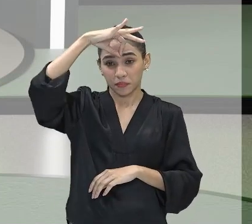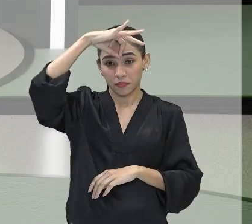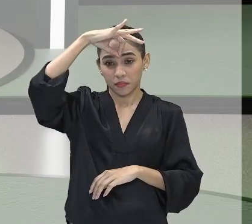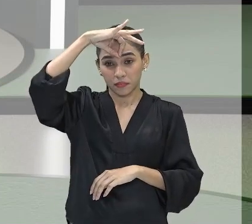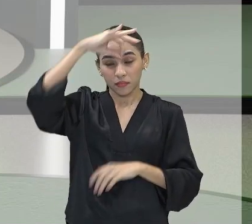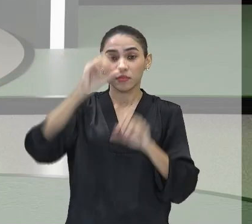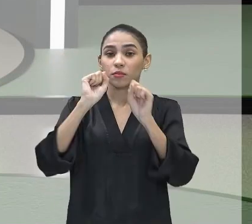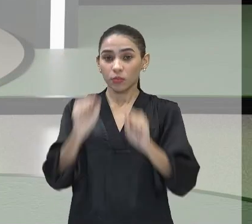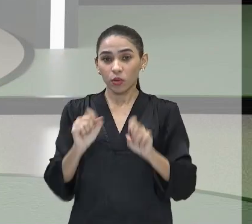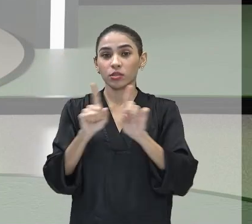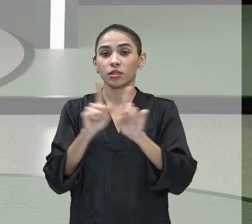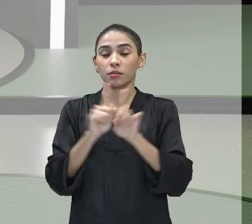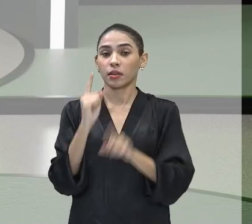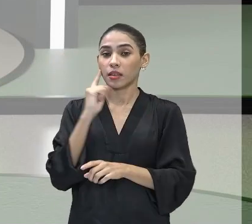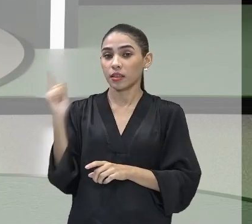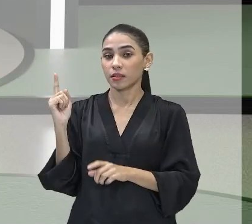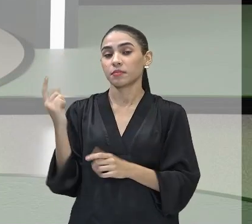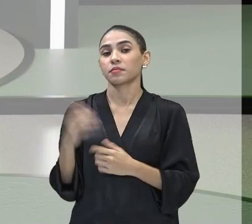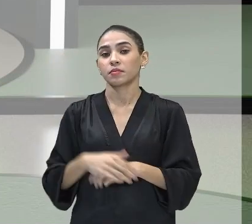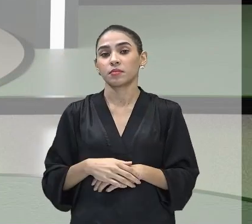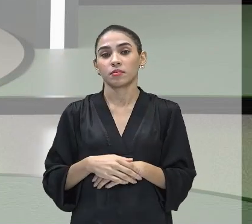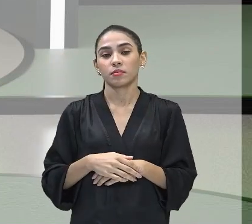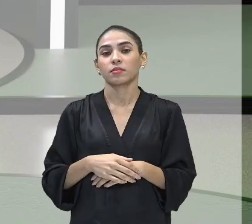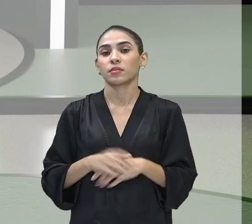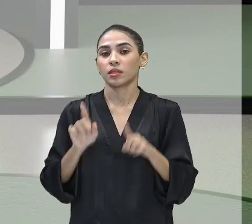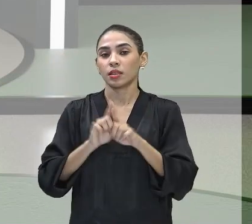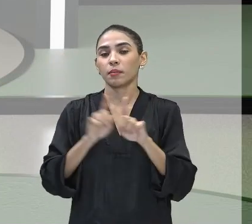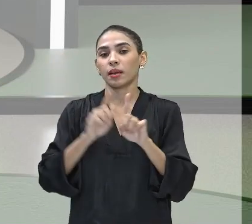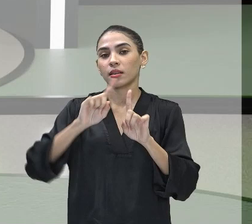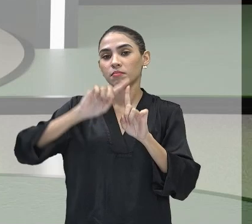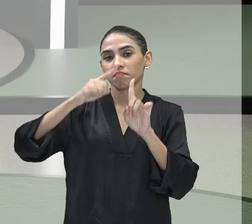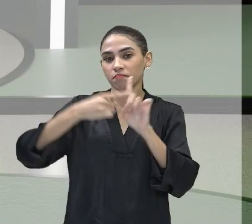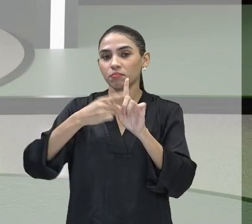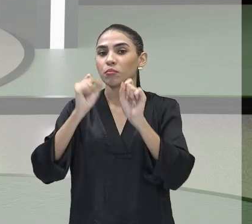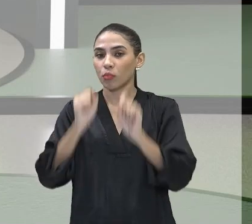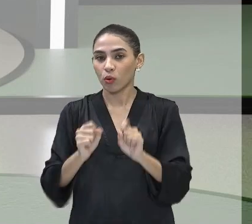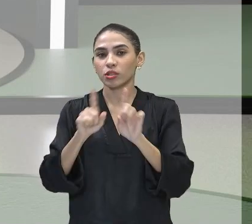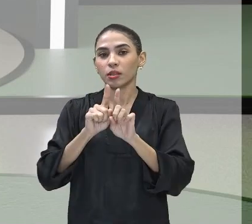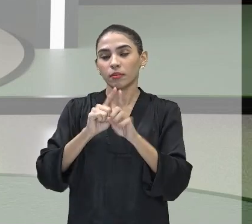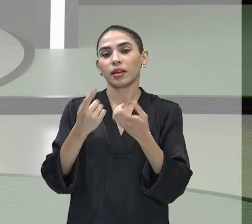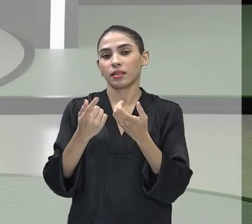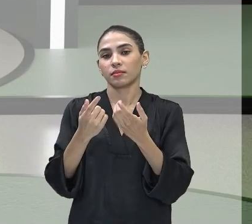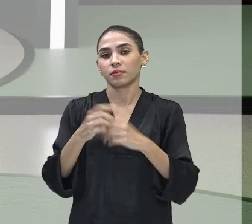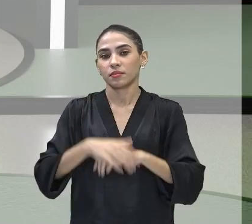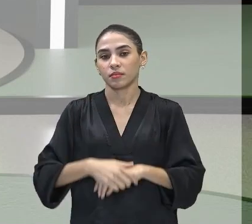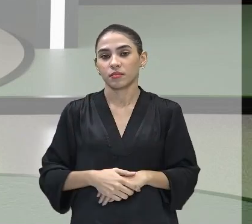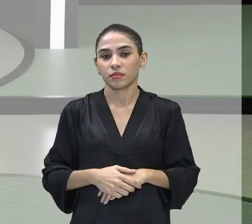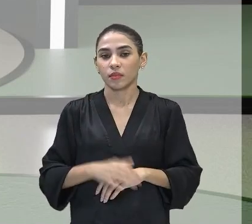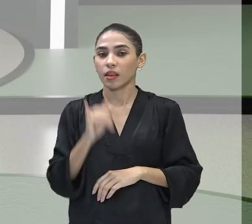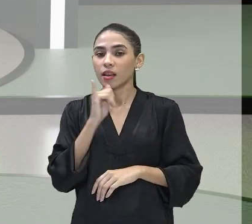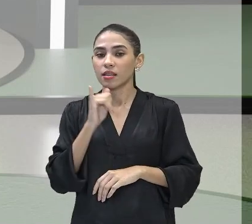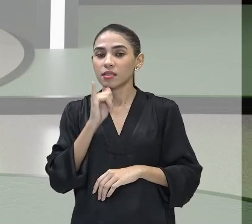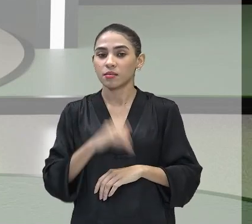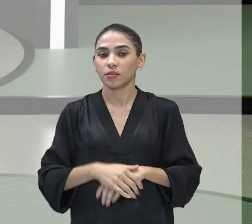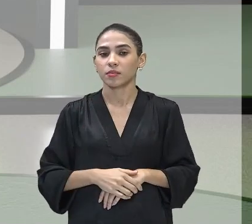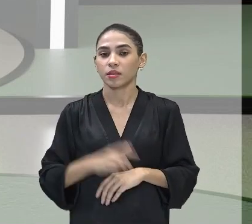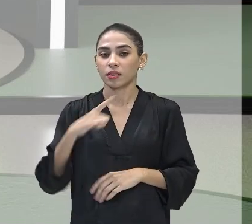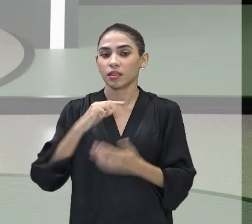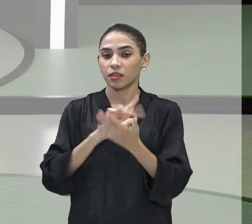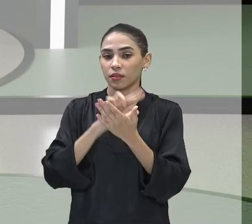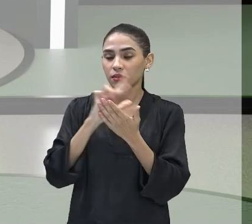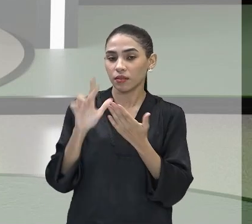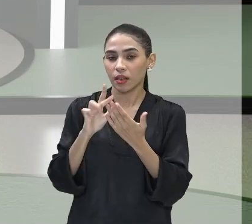transmitida da mãe para o feto no momento da passagem pelo Canal de parto né então existem ali vários